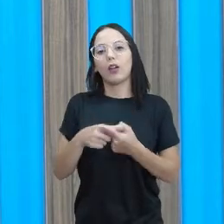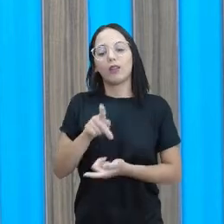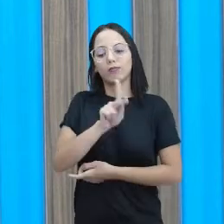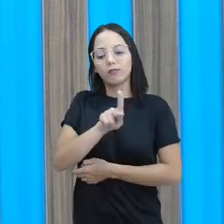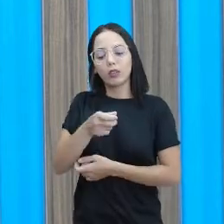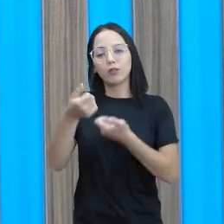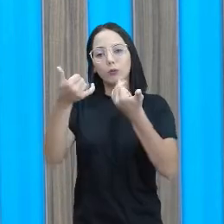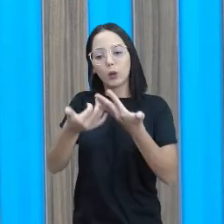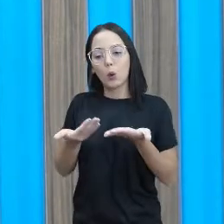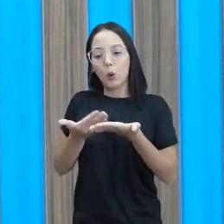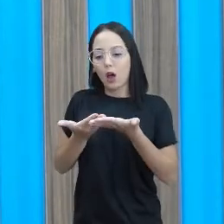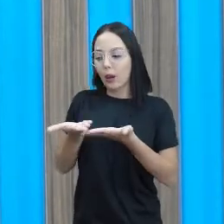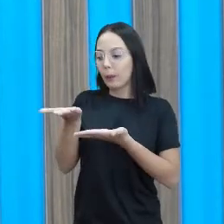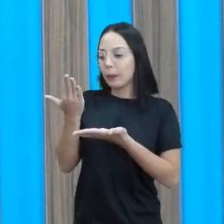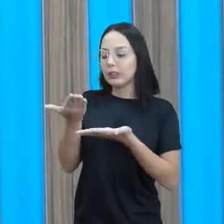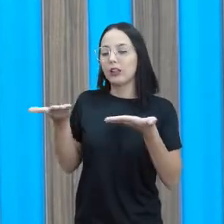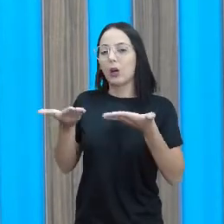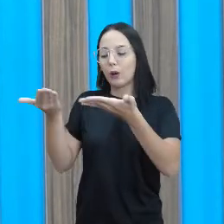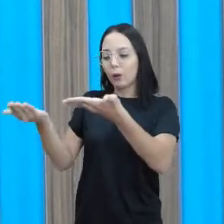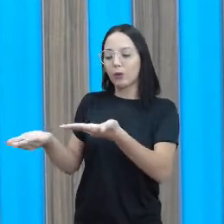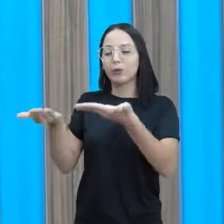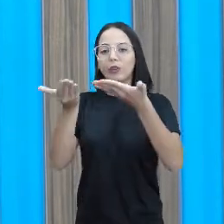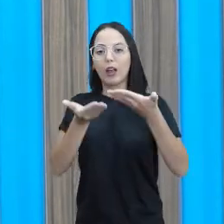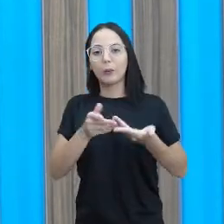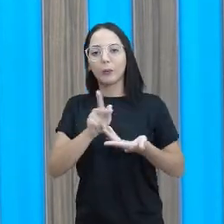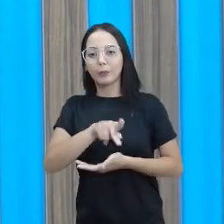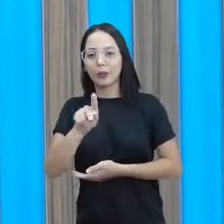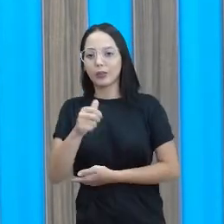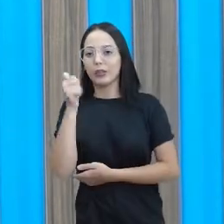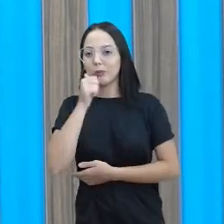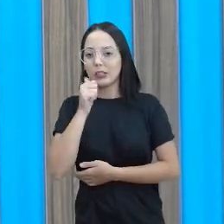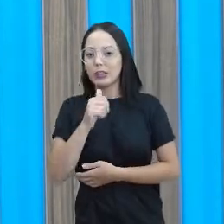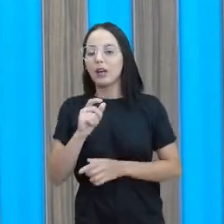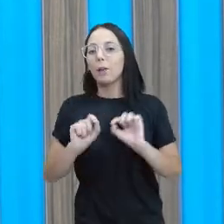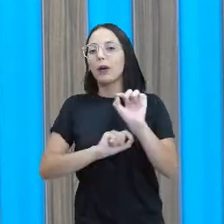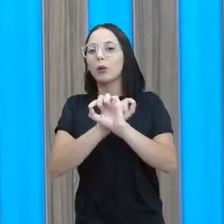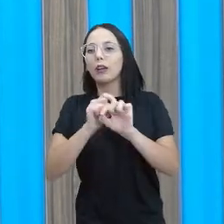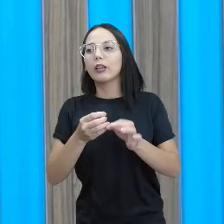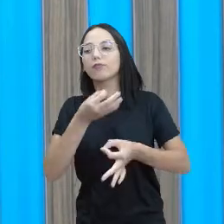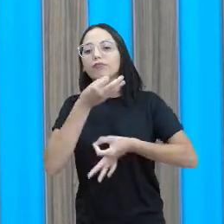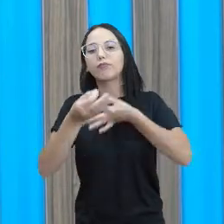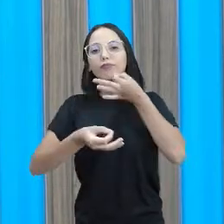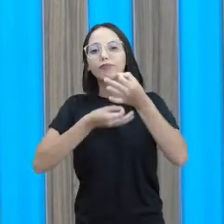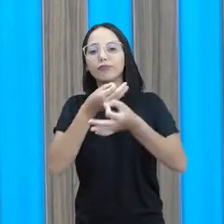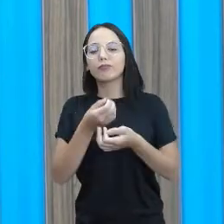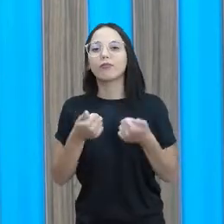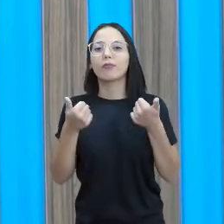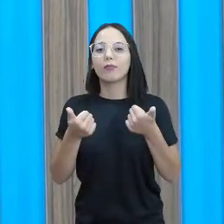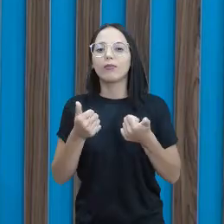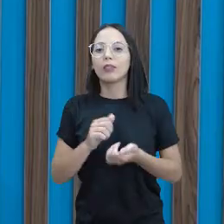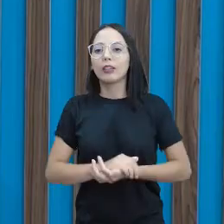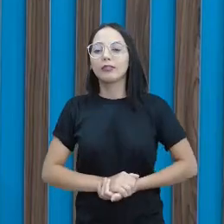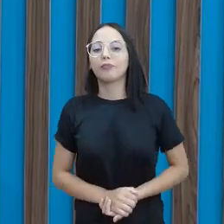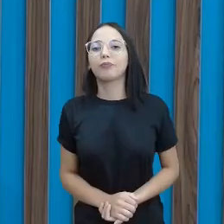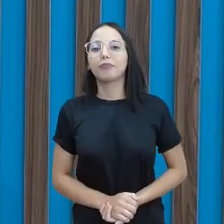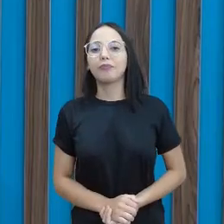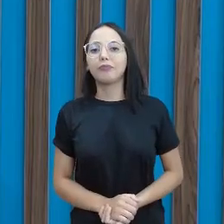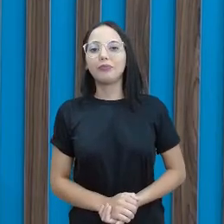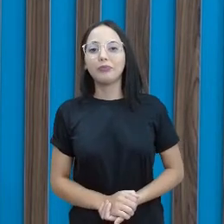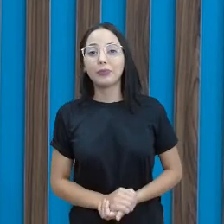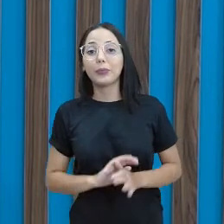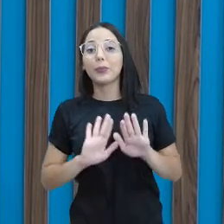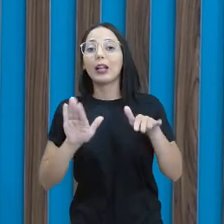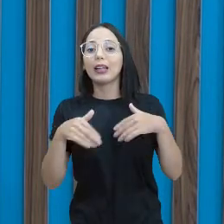aulas anteriores. Então vou passar a palavra à professora Briane para ela fazer suas considerações. Diz aí, Briane. Então, gente, a